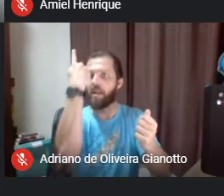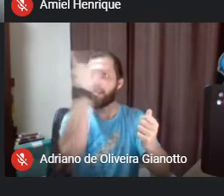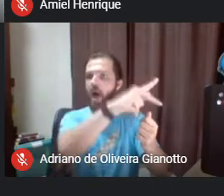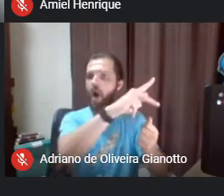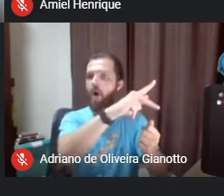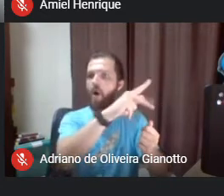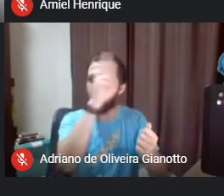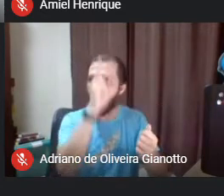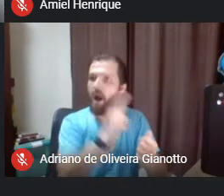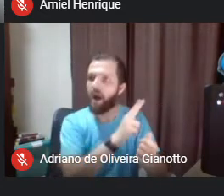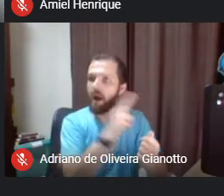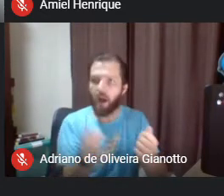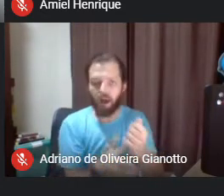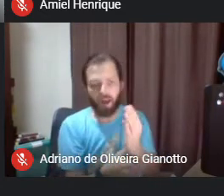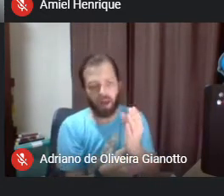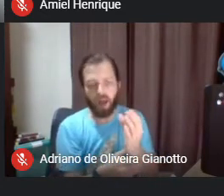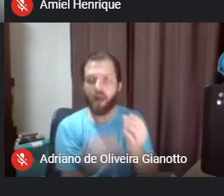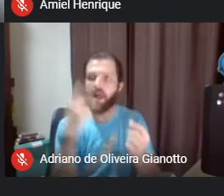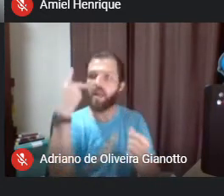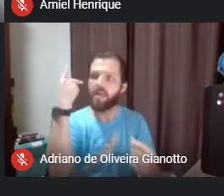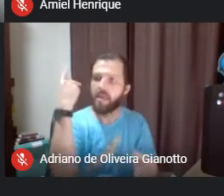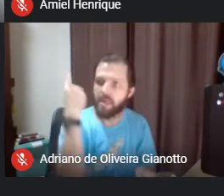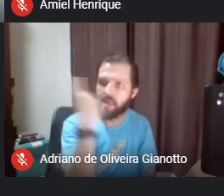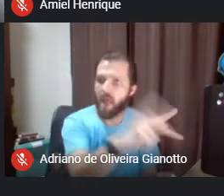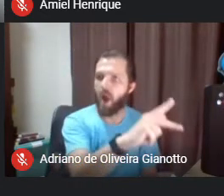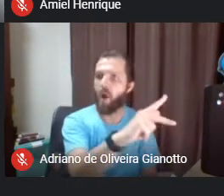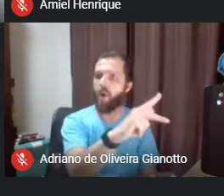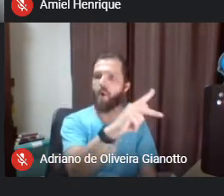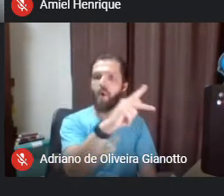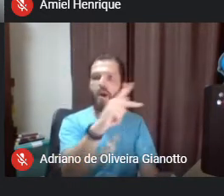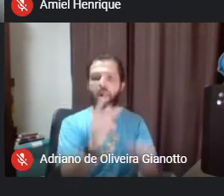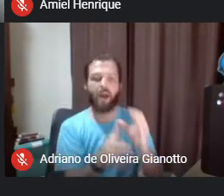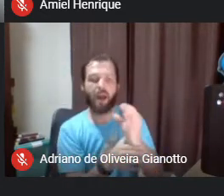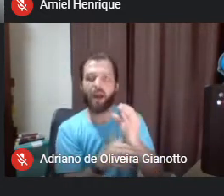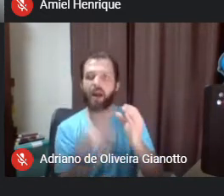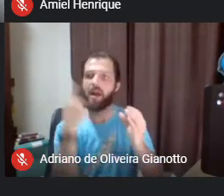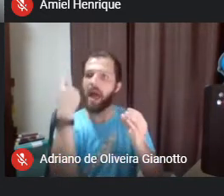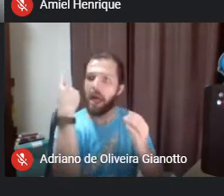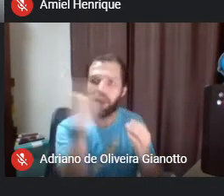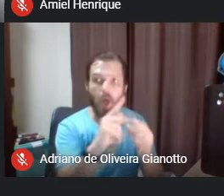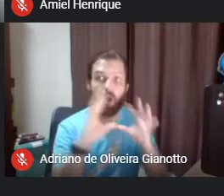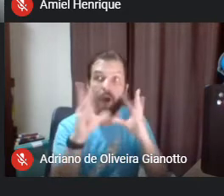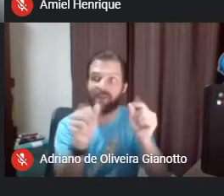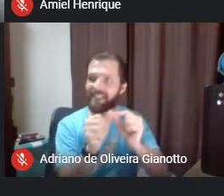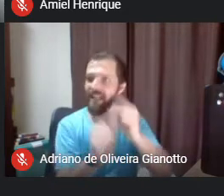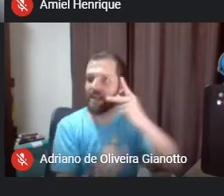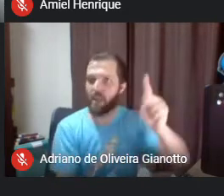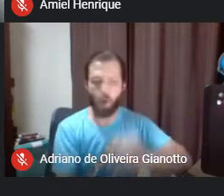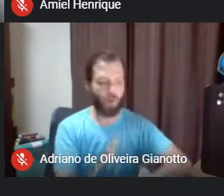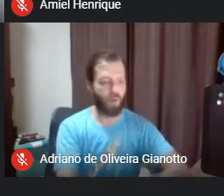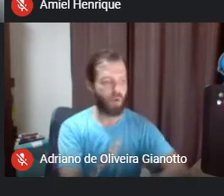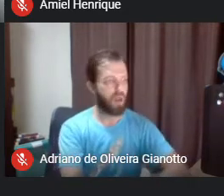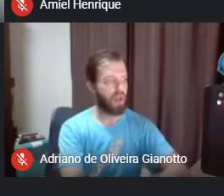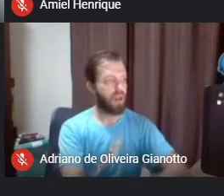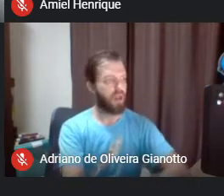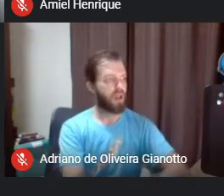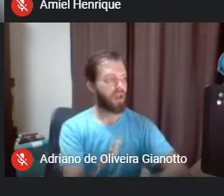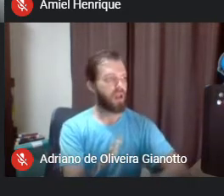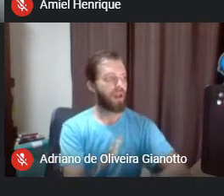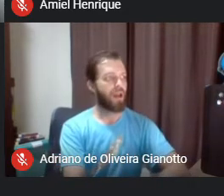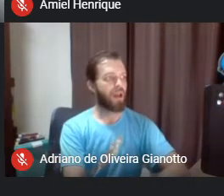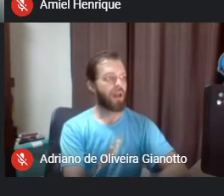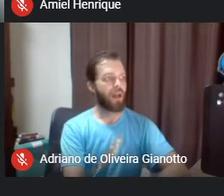Né? Aqui tem os desenhos. Ele mesmo que desenhou. Então, assim, esses desenhos é a representação da mão